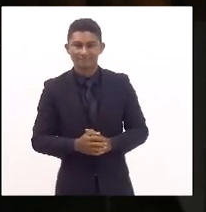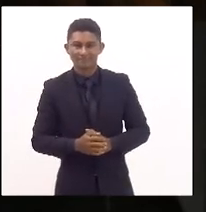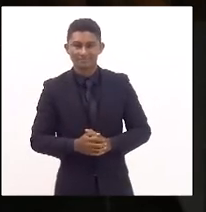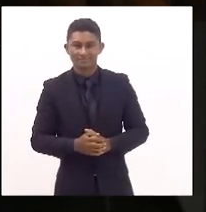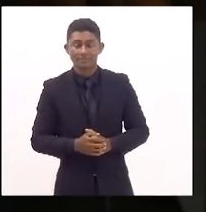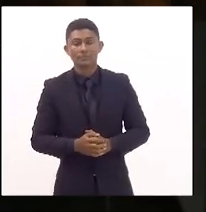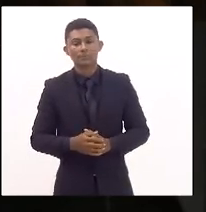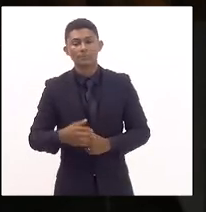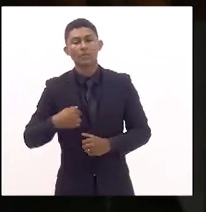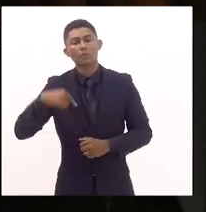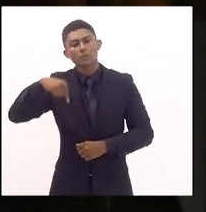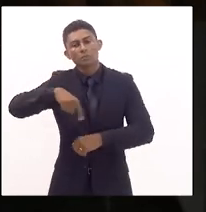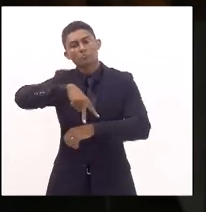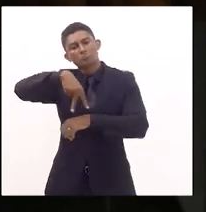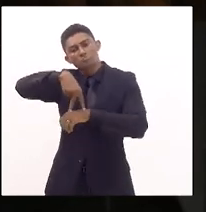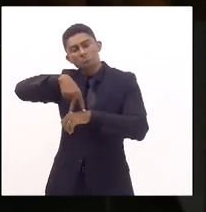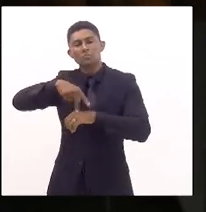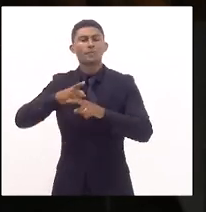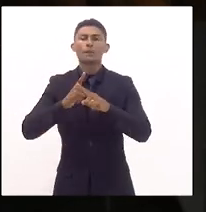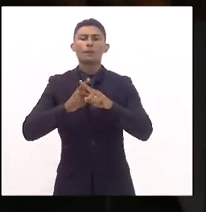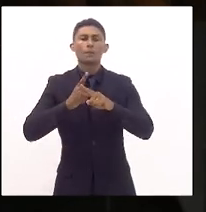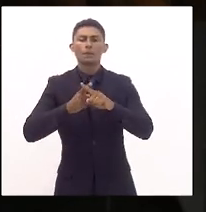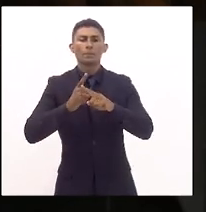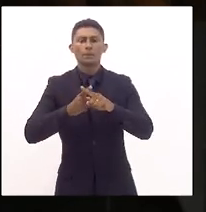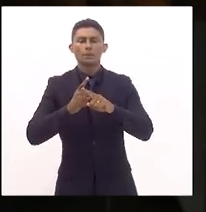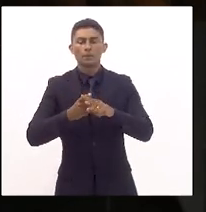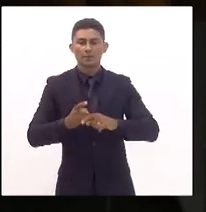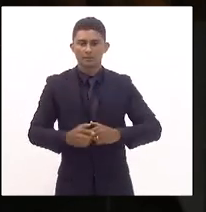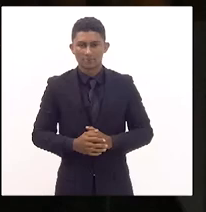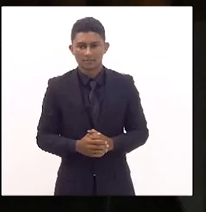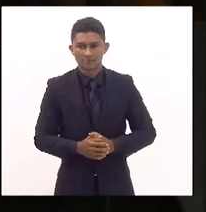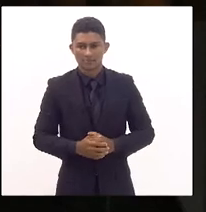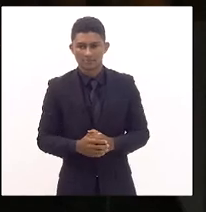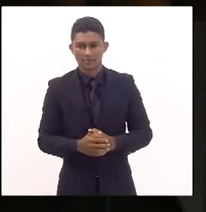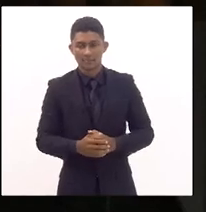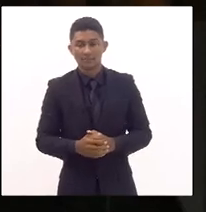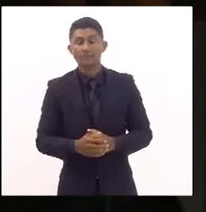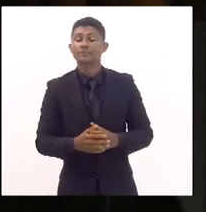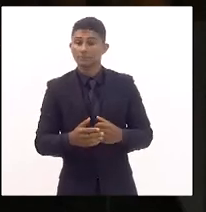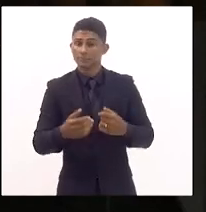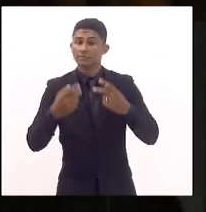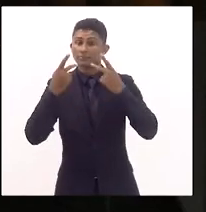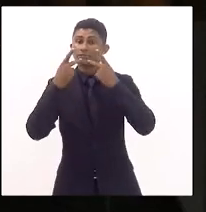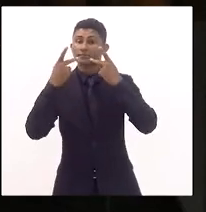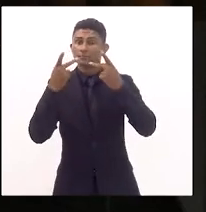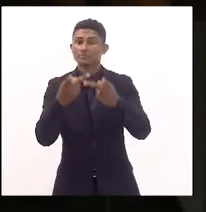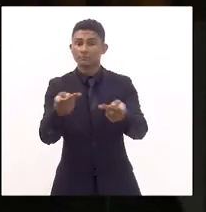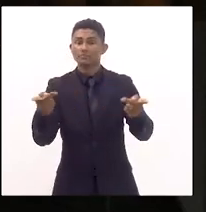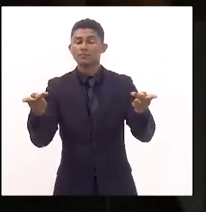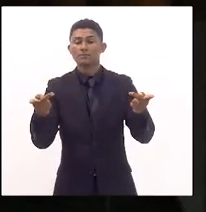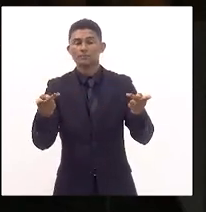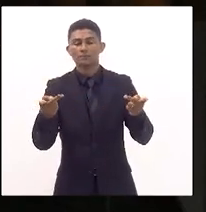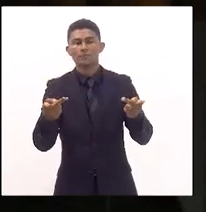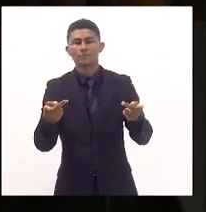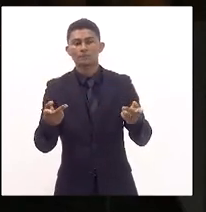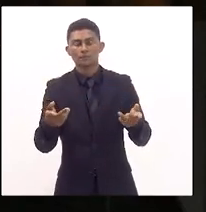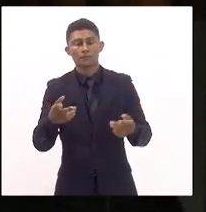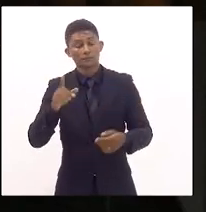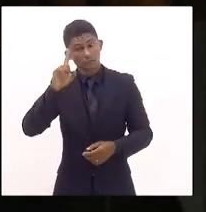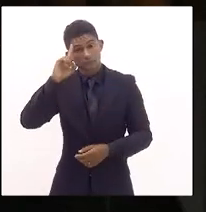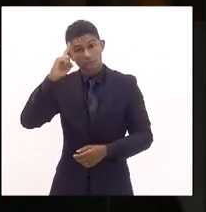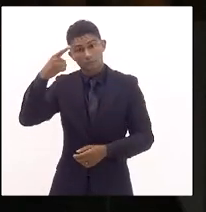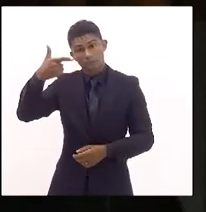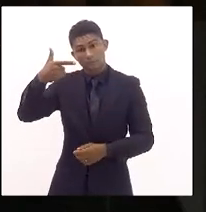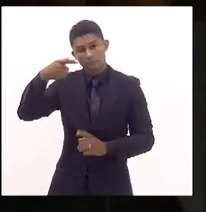O que me faz hoje vir aqui nessa tribuna é dizer que, no dia